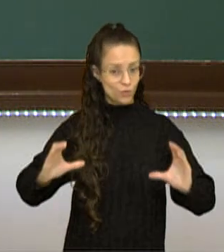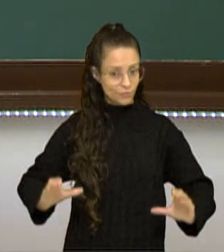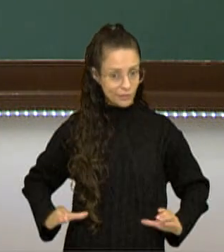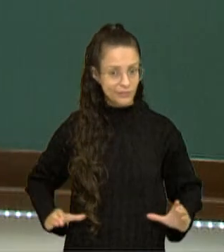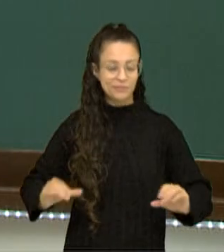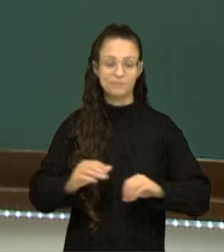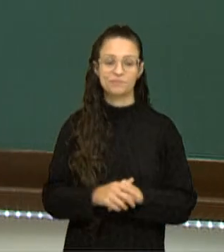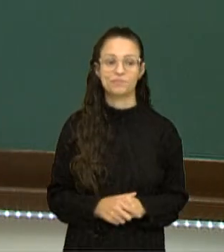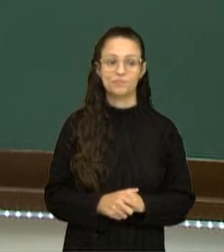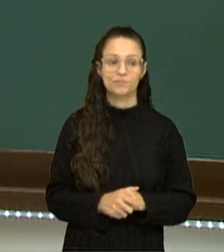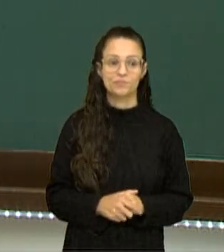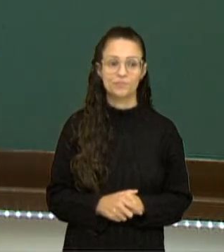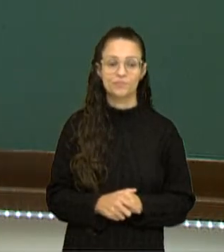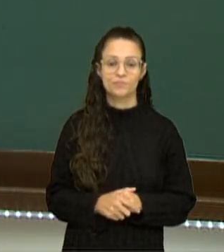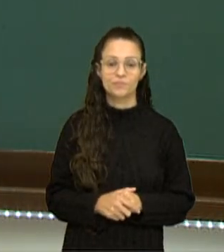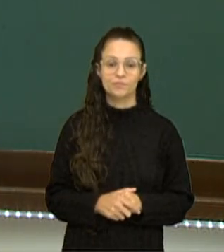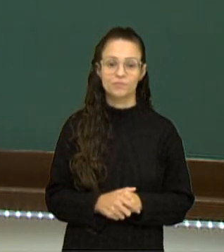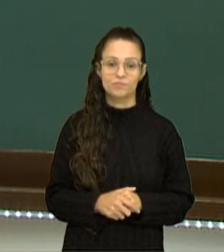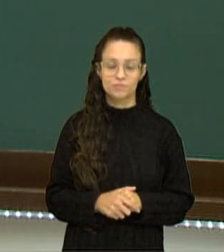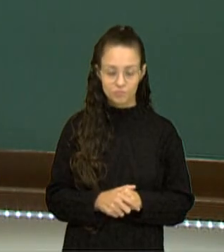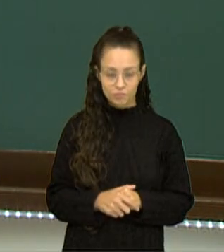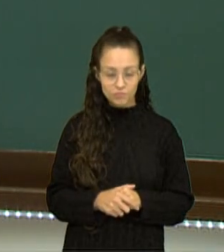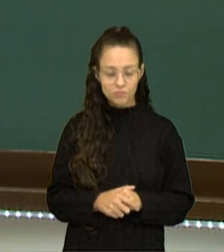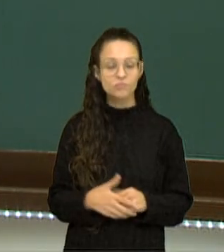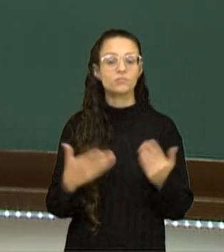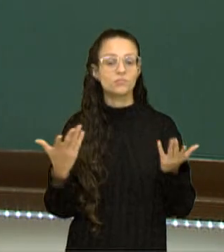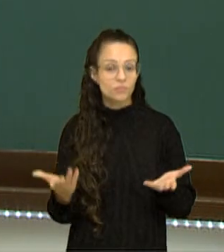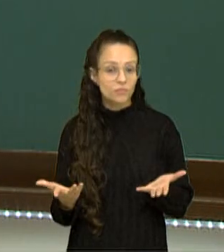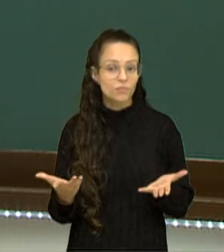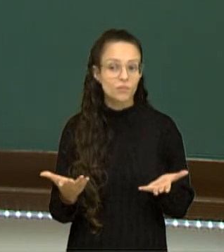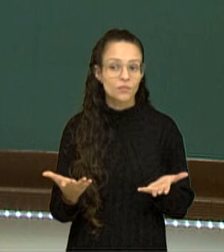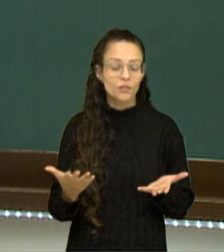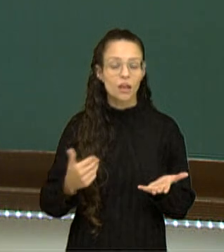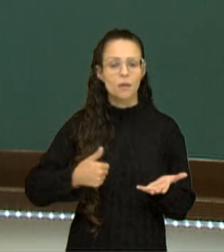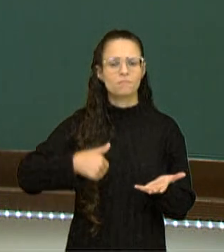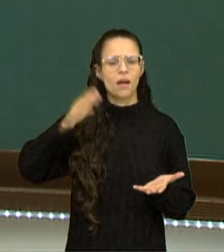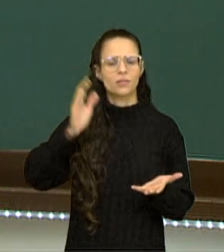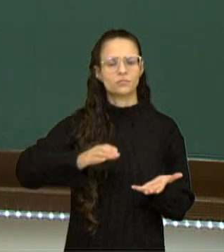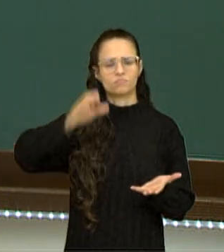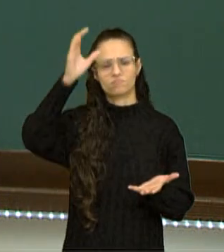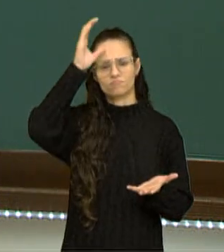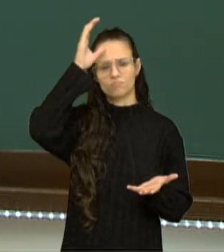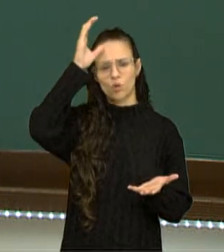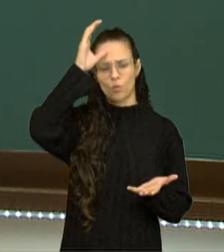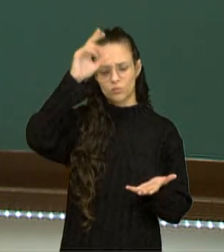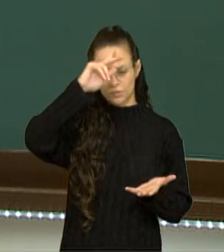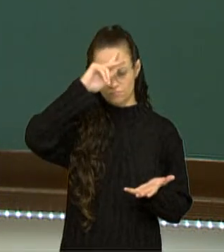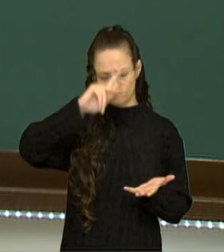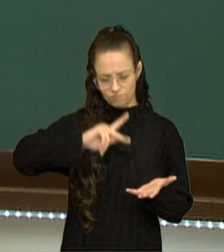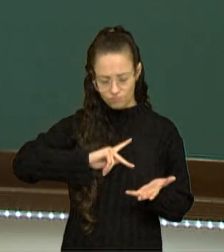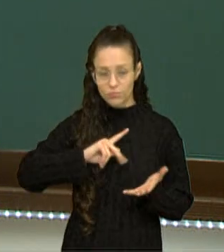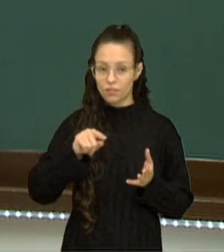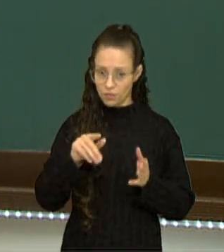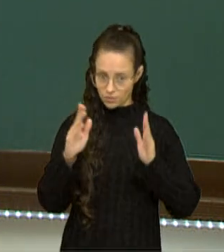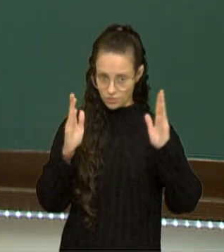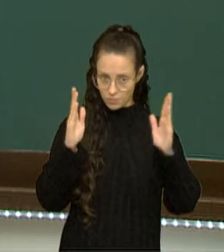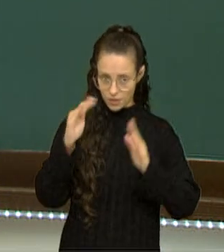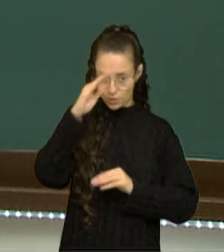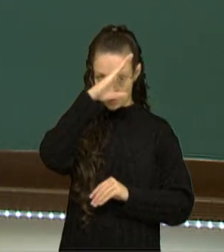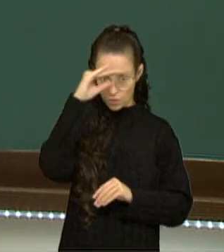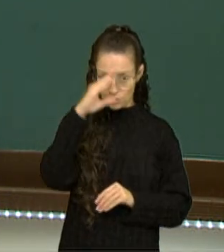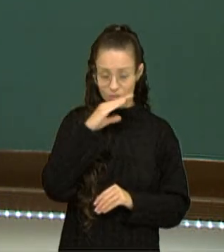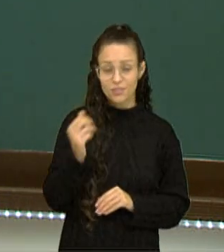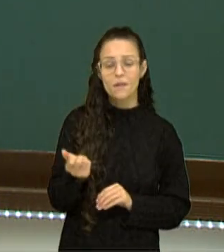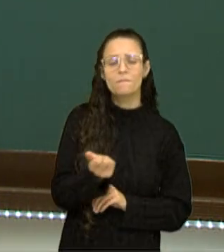comportamentais, tá? Ao adquirir então mais consciência de si mesmo durante esse período,